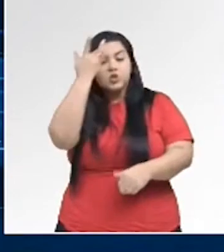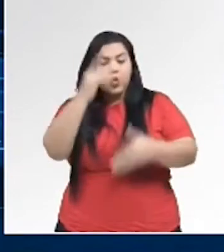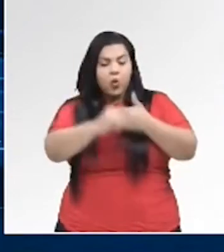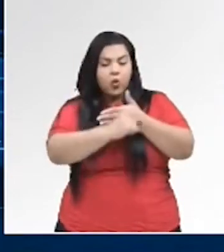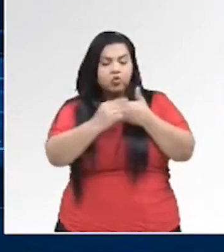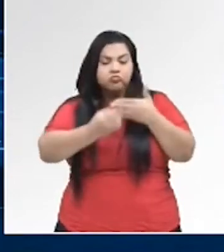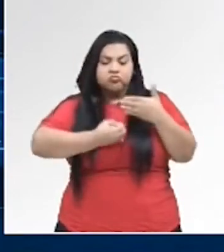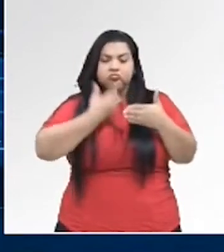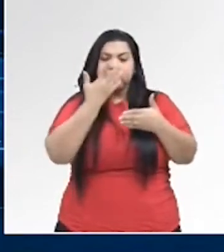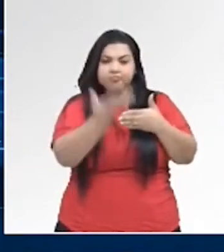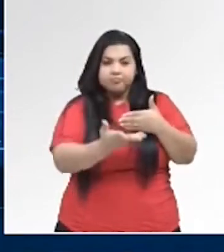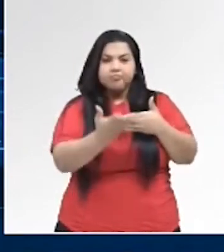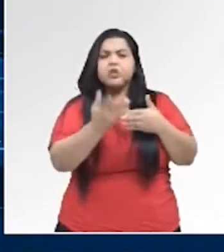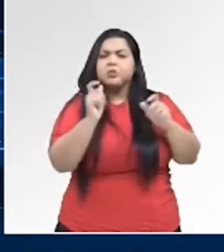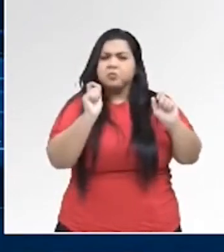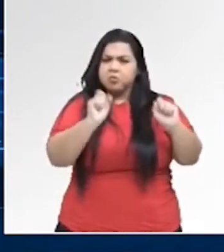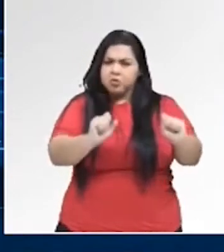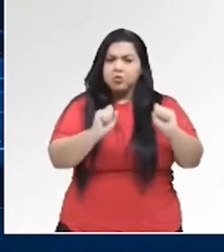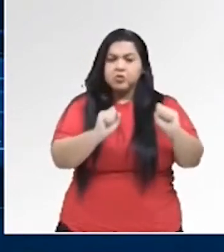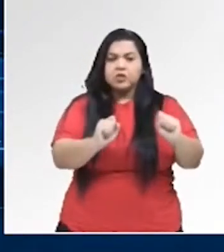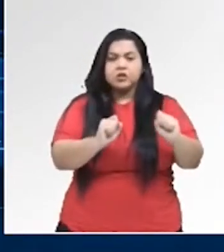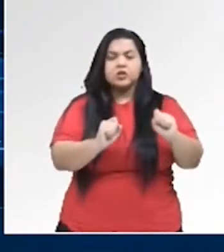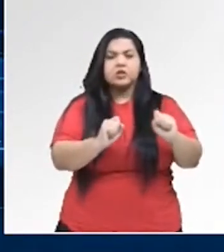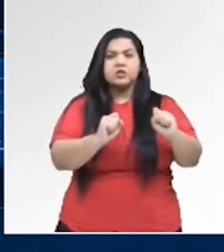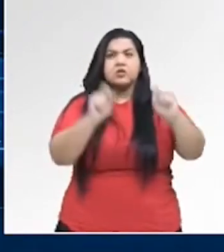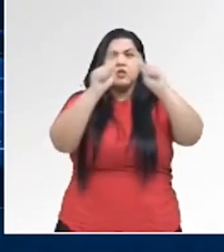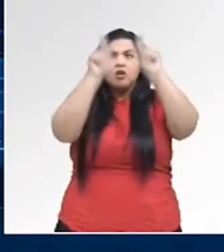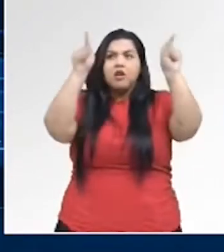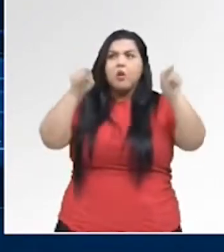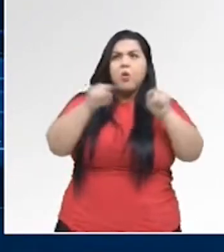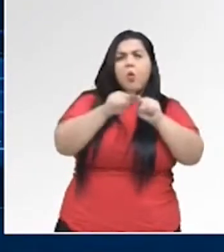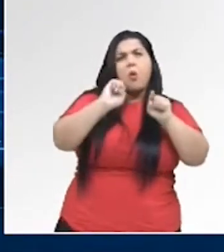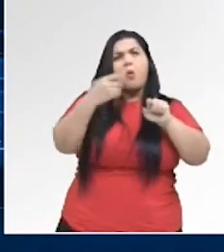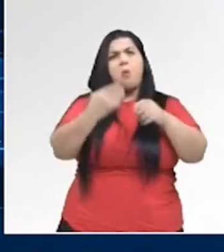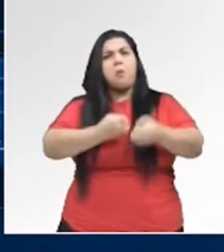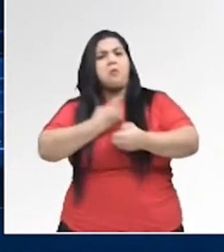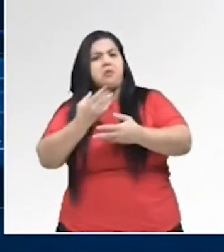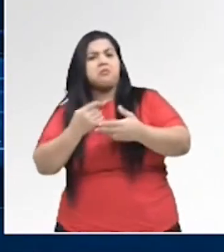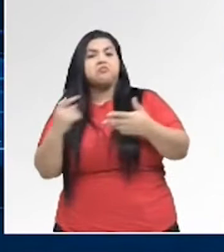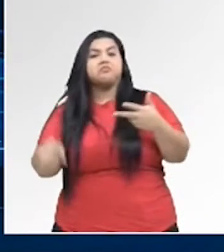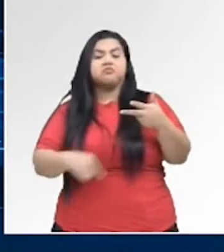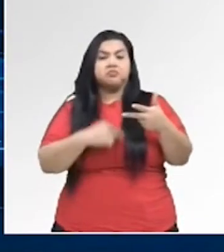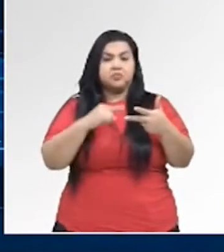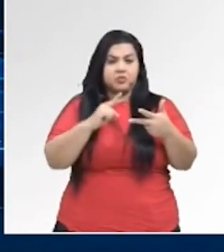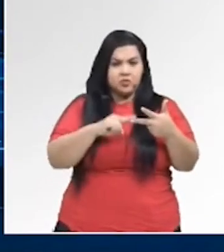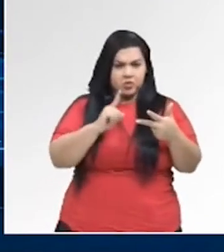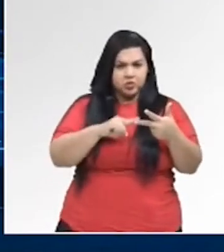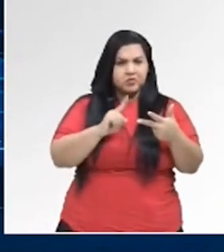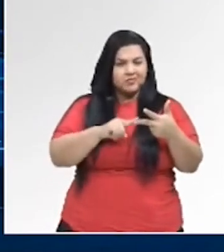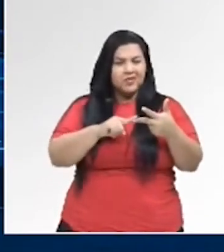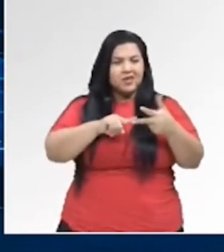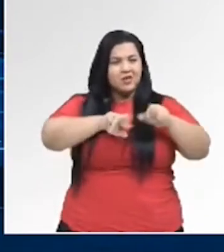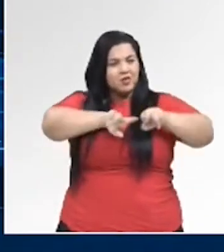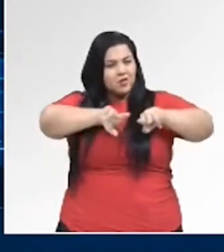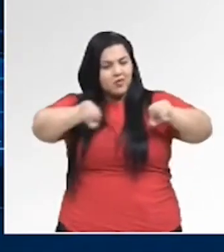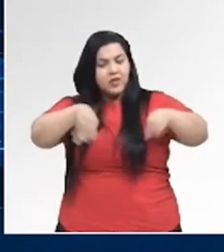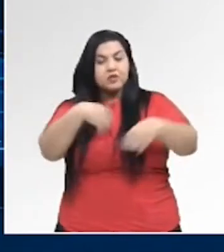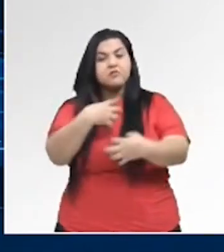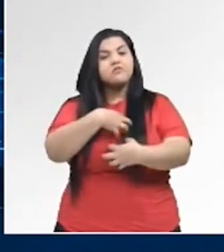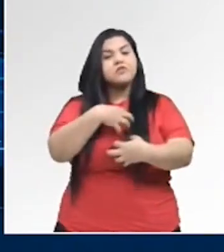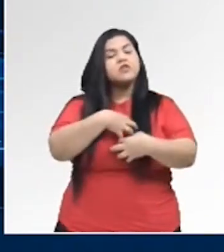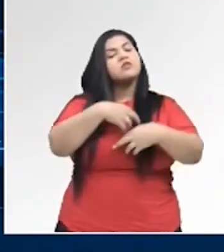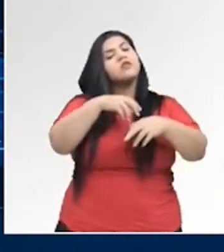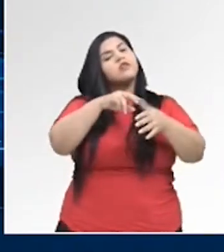vai expressar, pode ser num quadro, num poema, a plurissignificação que nós acabamos de falar, né,